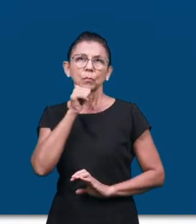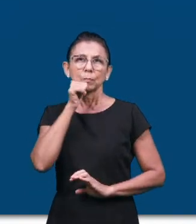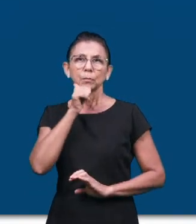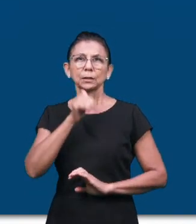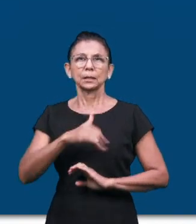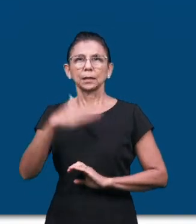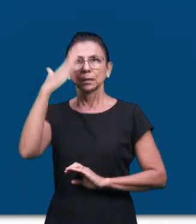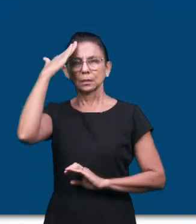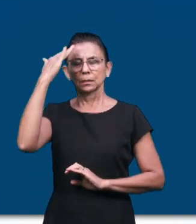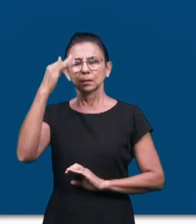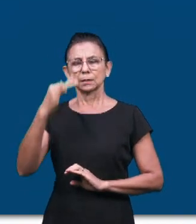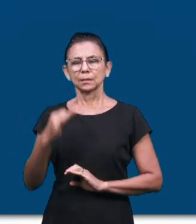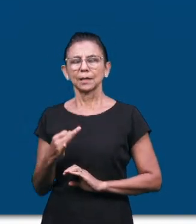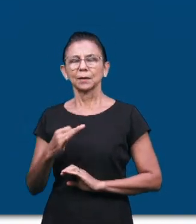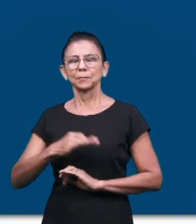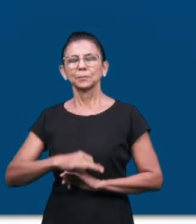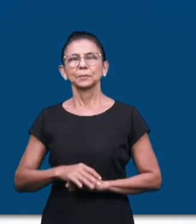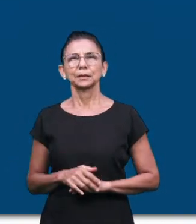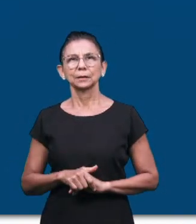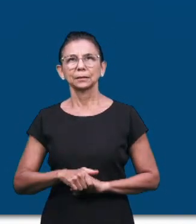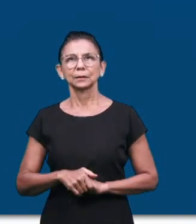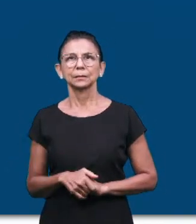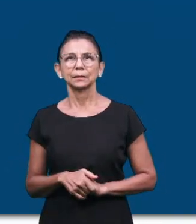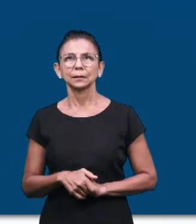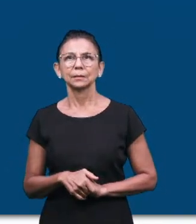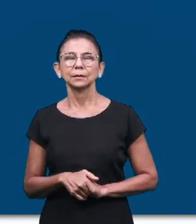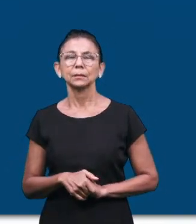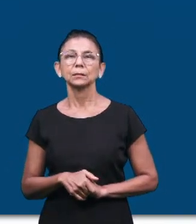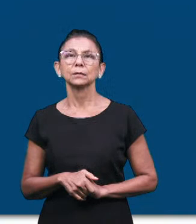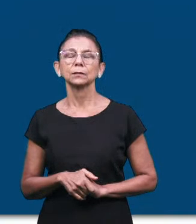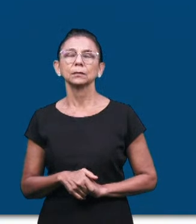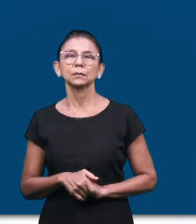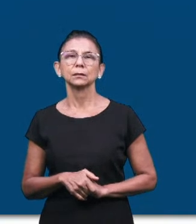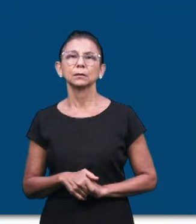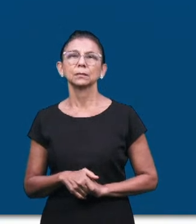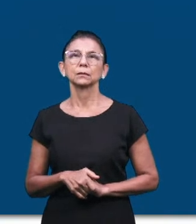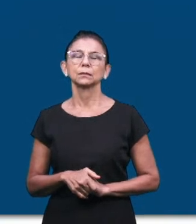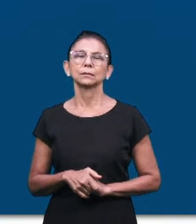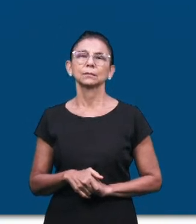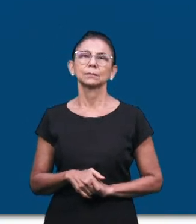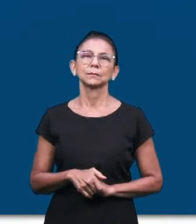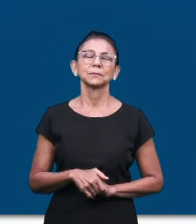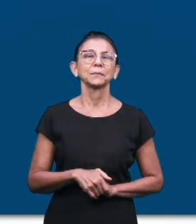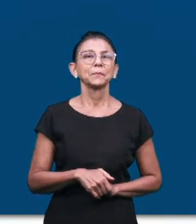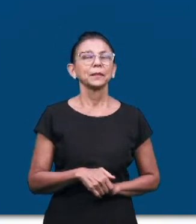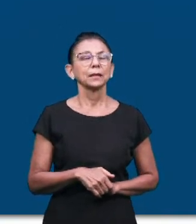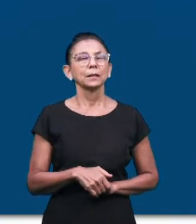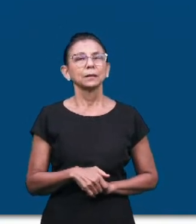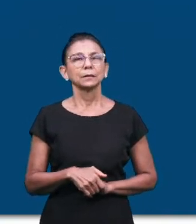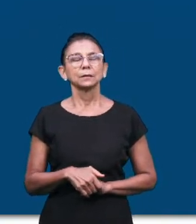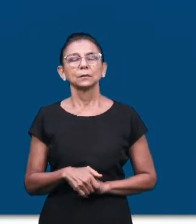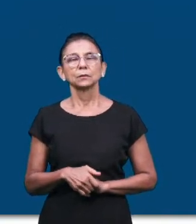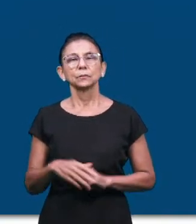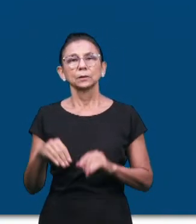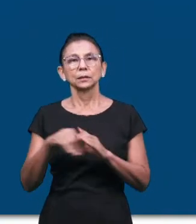virtuosa naquilo que é o aspecto profético que Salomão coloca no livro